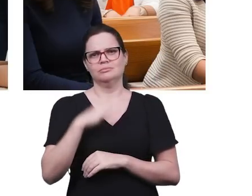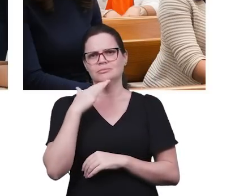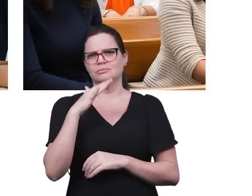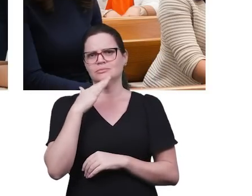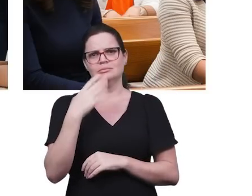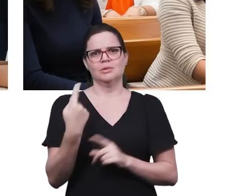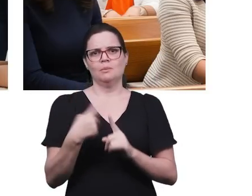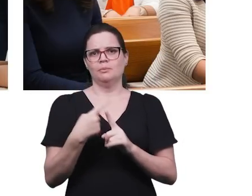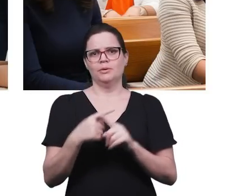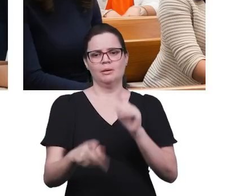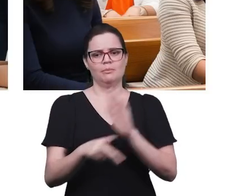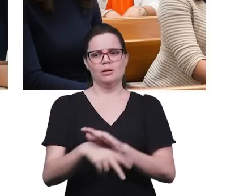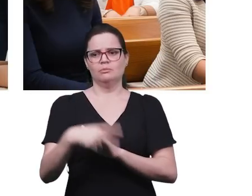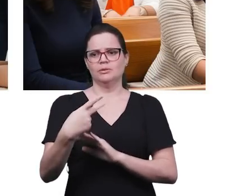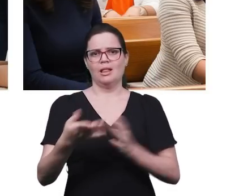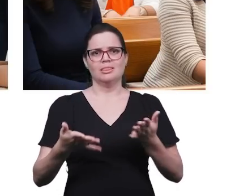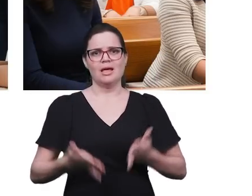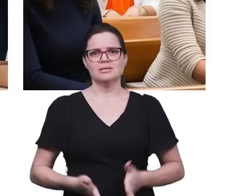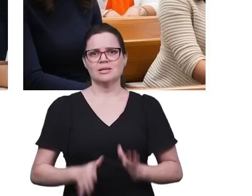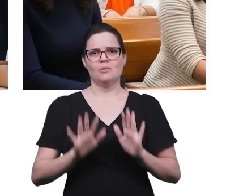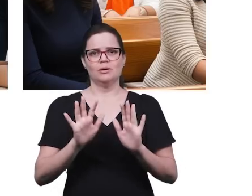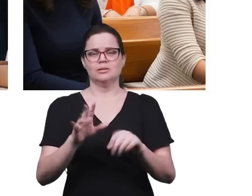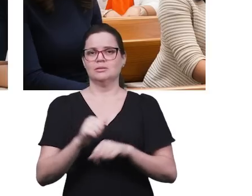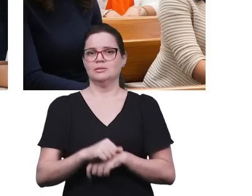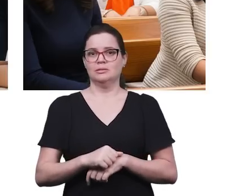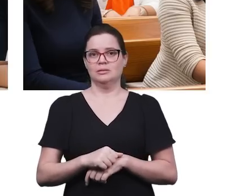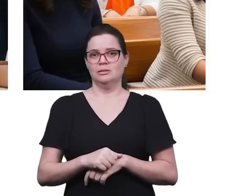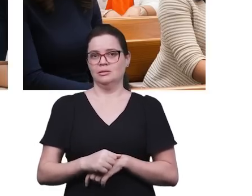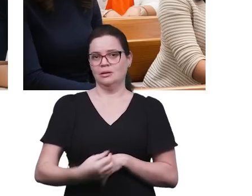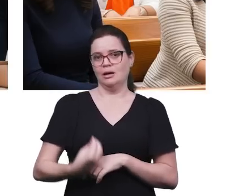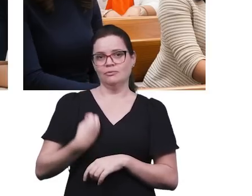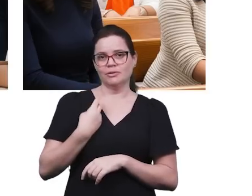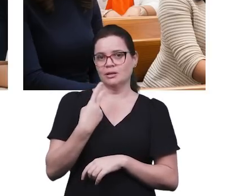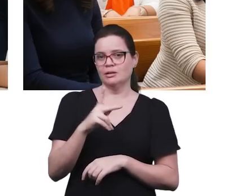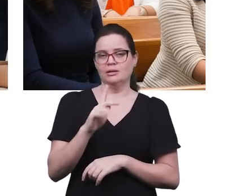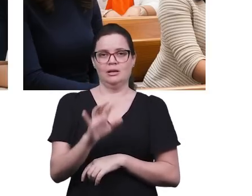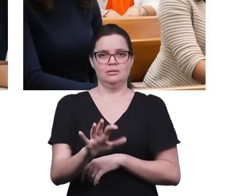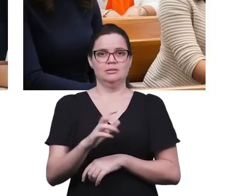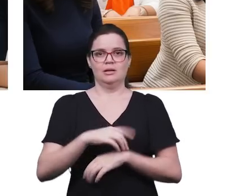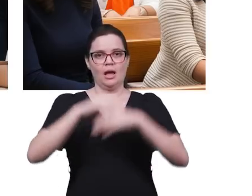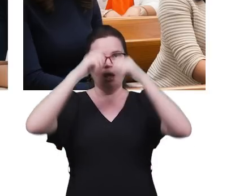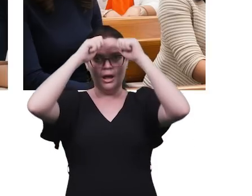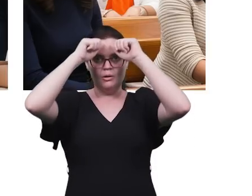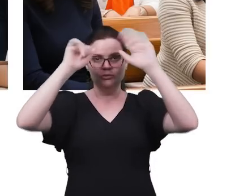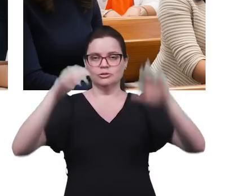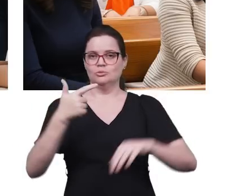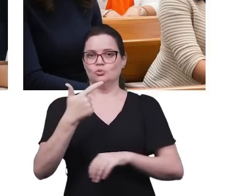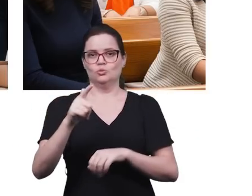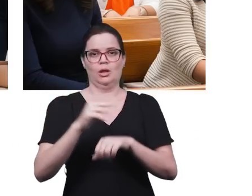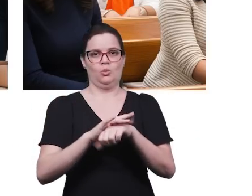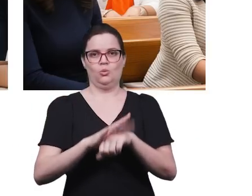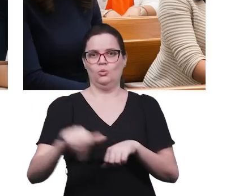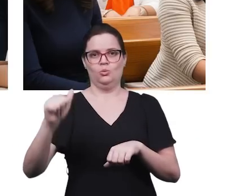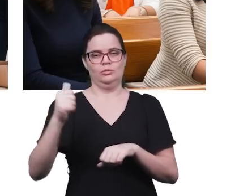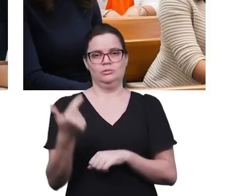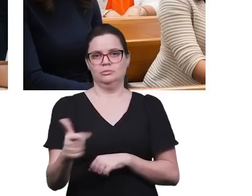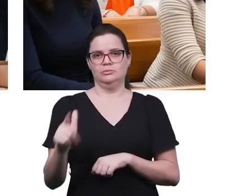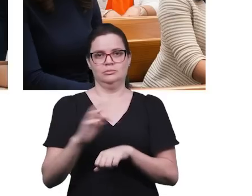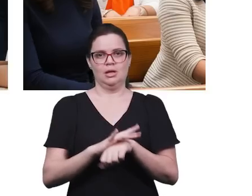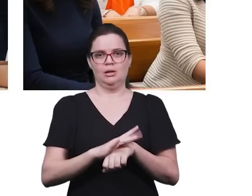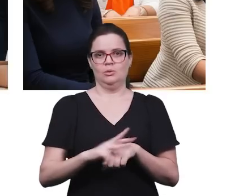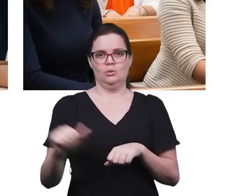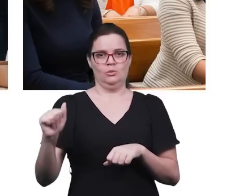é uma condição, você deve ver aquela pessoa na condição dele, né? Do autismo dele. E isso